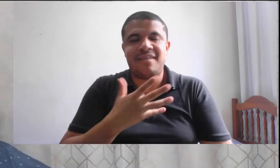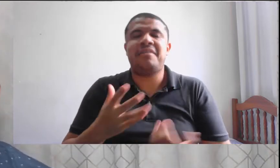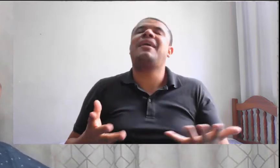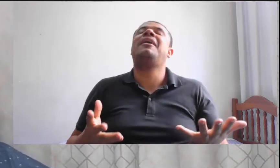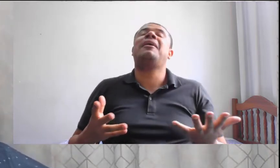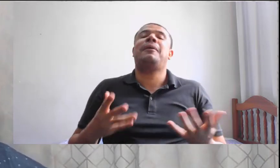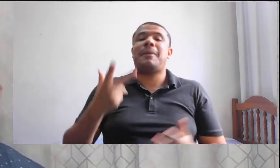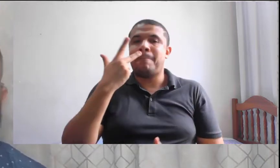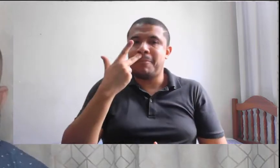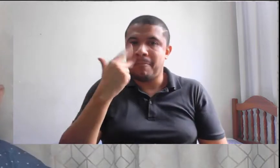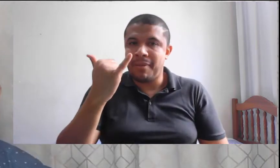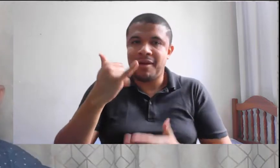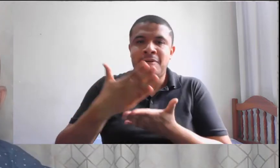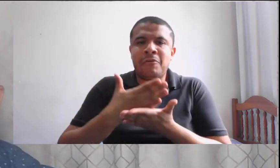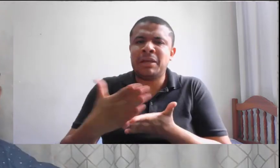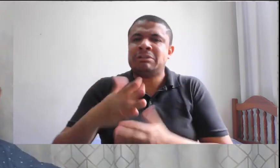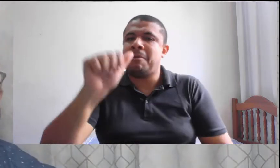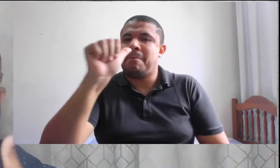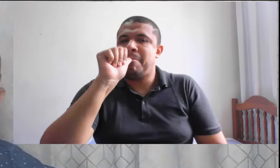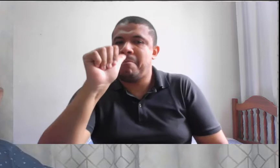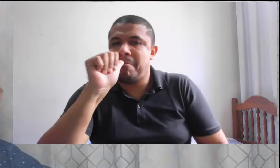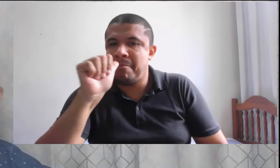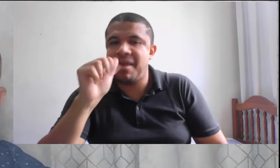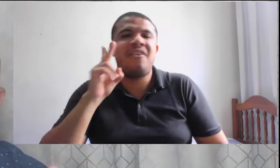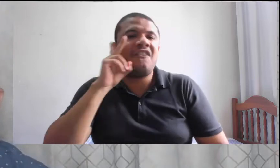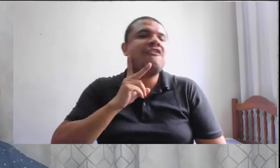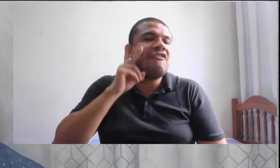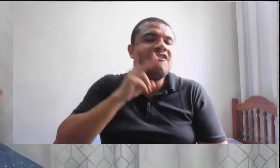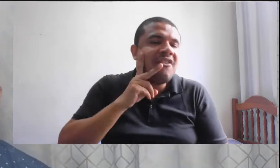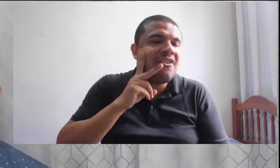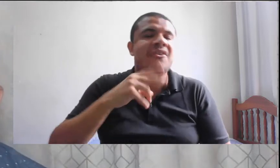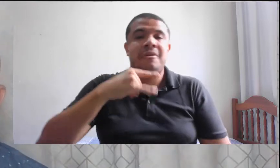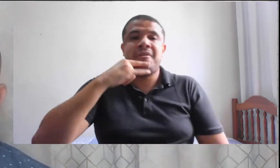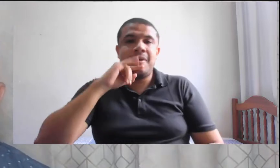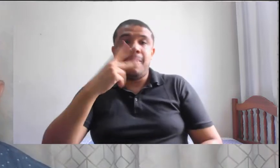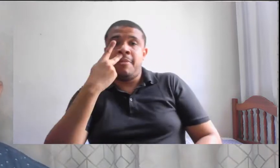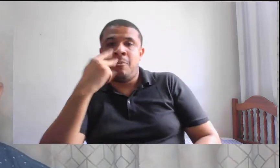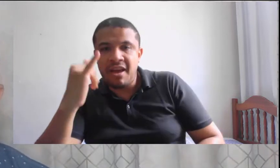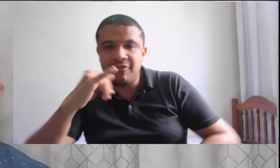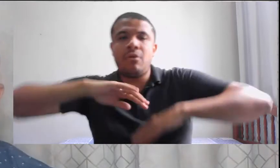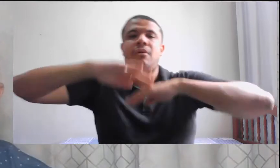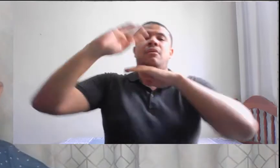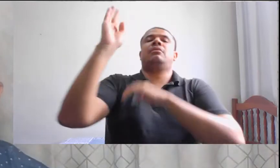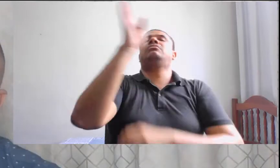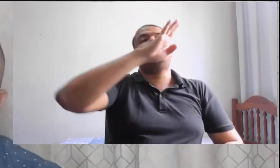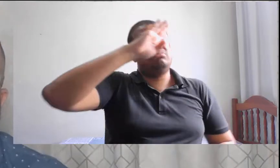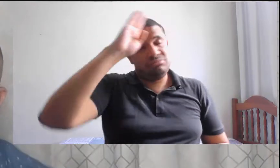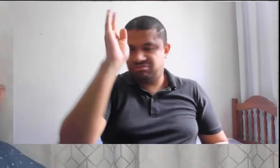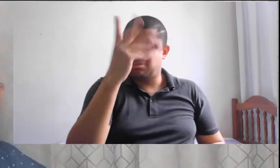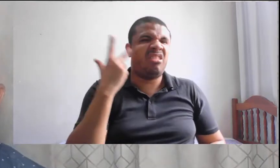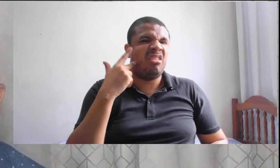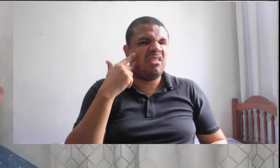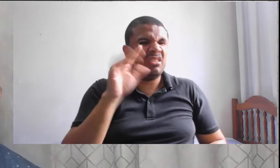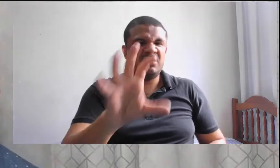E daí meu pai começou a tomar vinho e cachaça, e meu pai ficou bêbado. Normal, ele